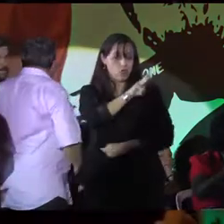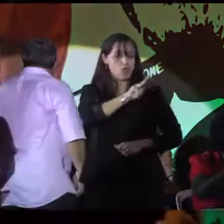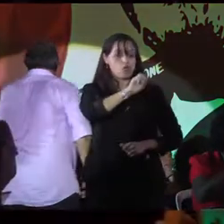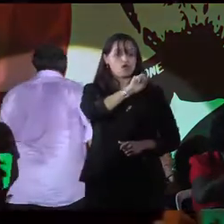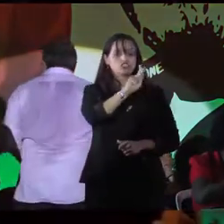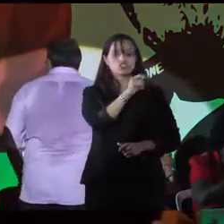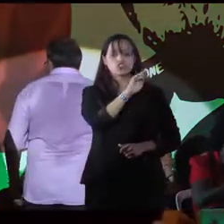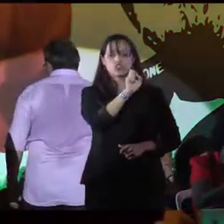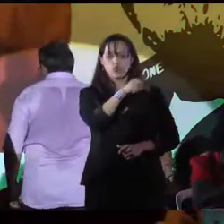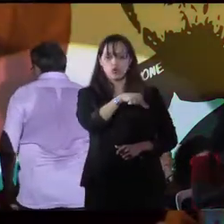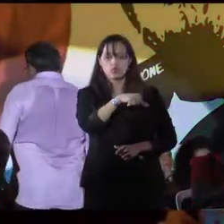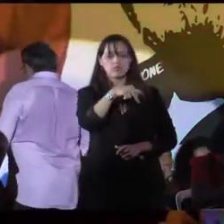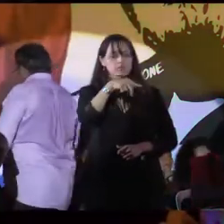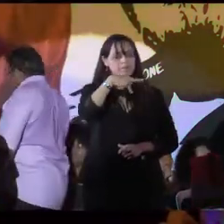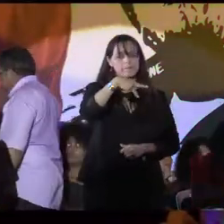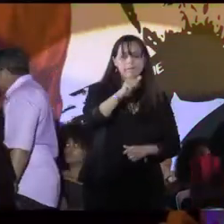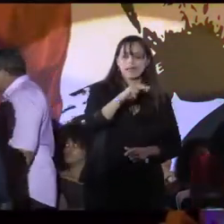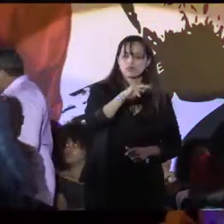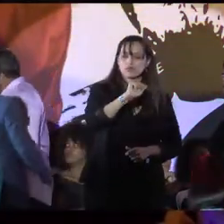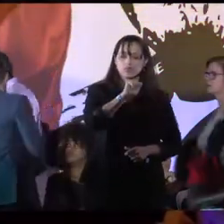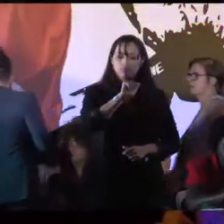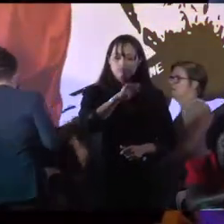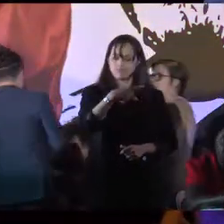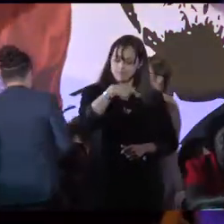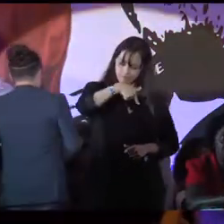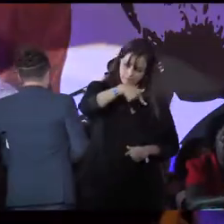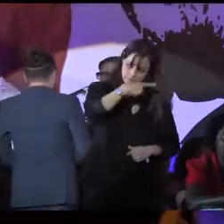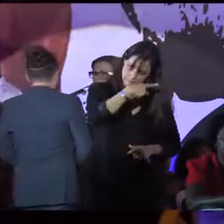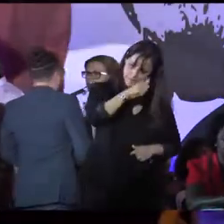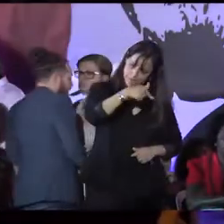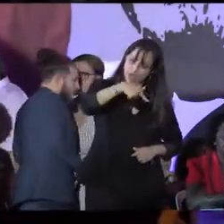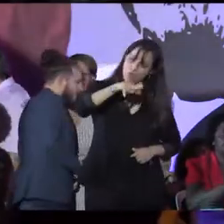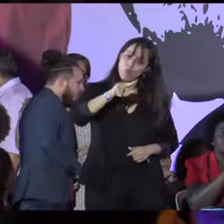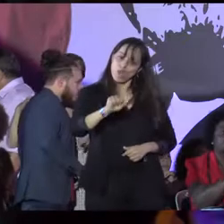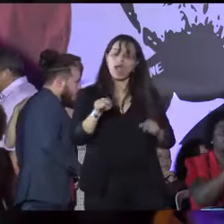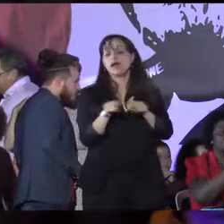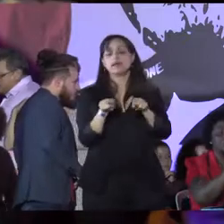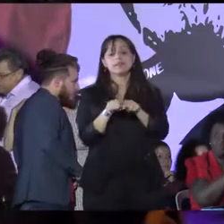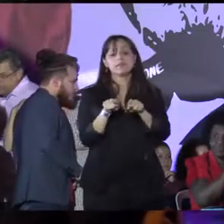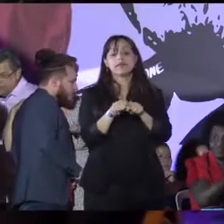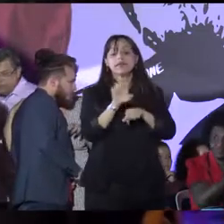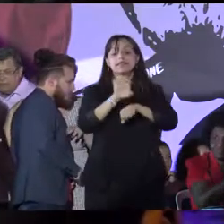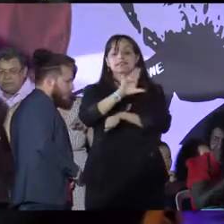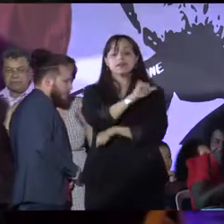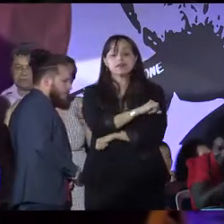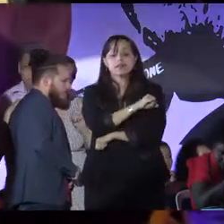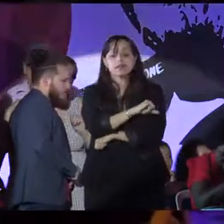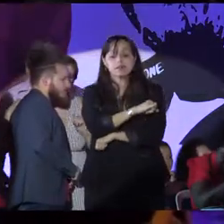registrar a presença do deputado estadual também do estado do Rio de Janeiro, Zeidan,